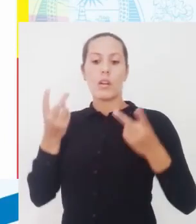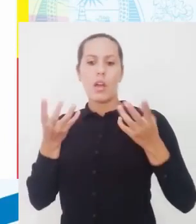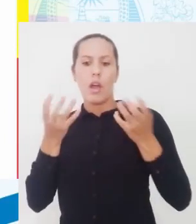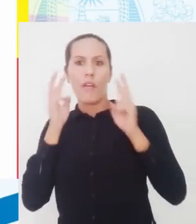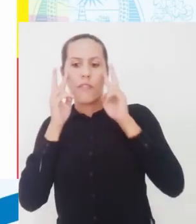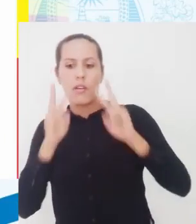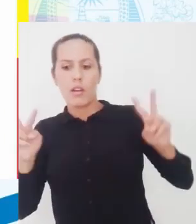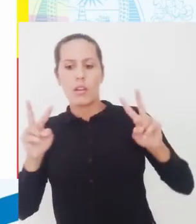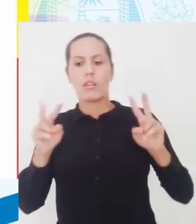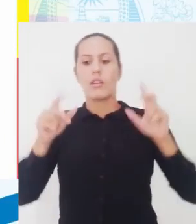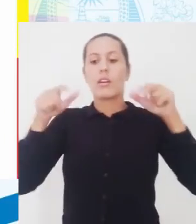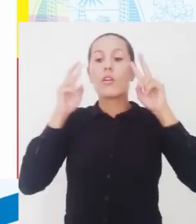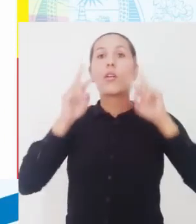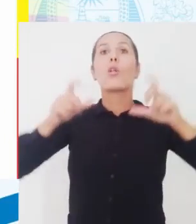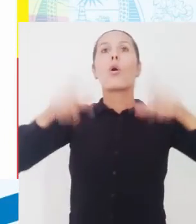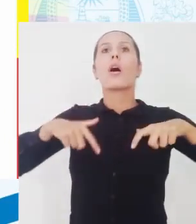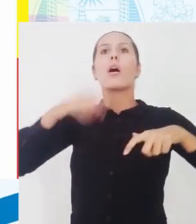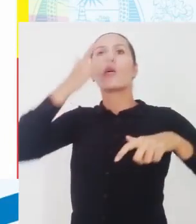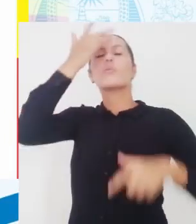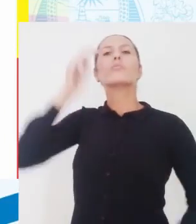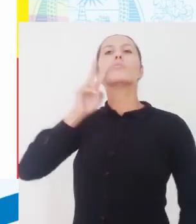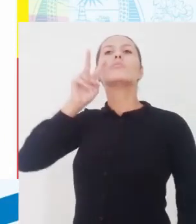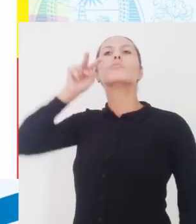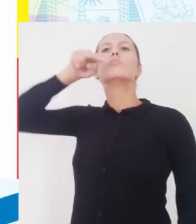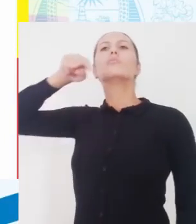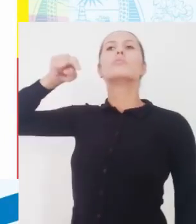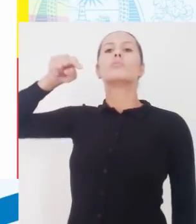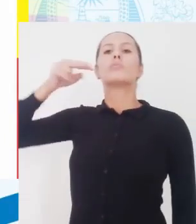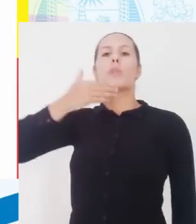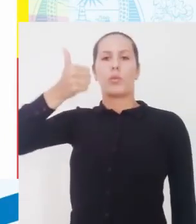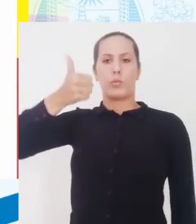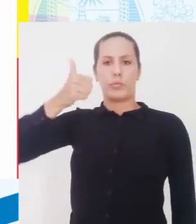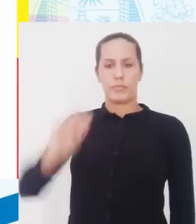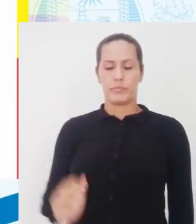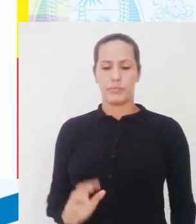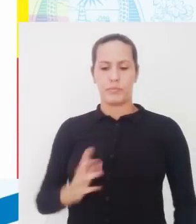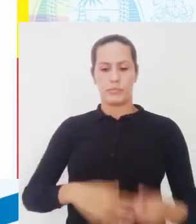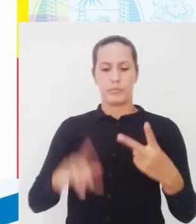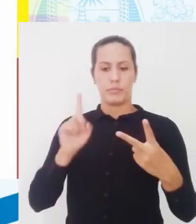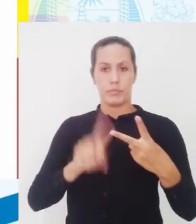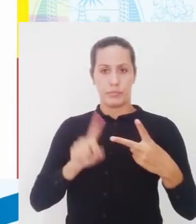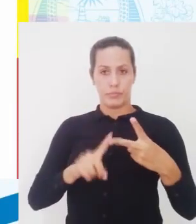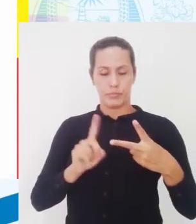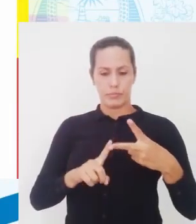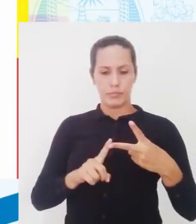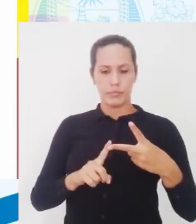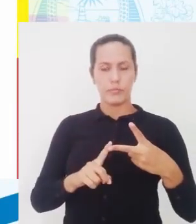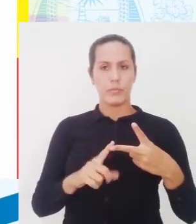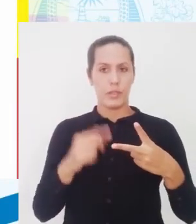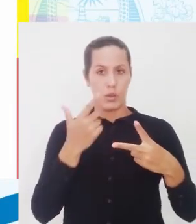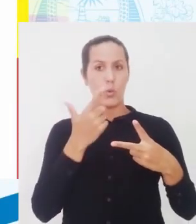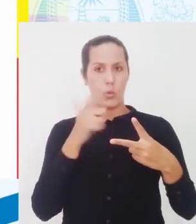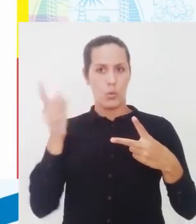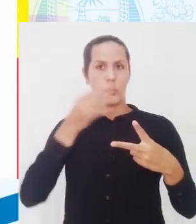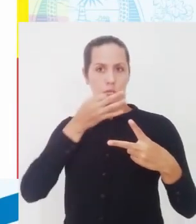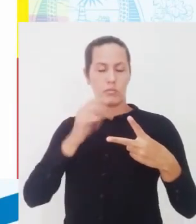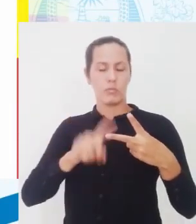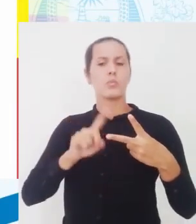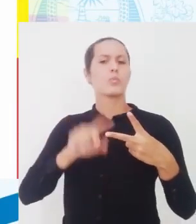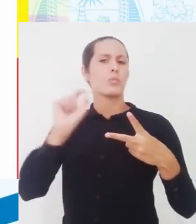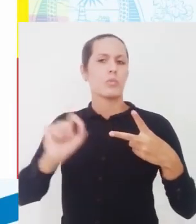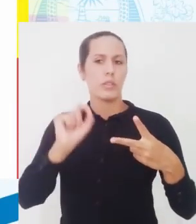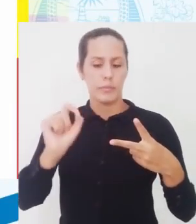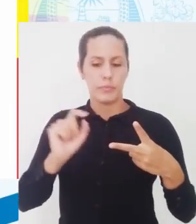Tem outra definição também inserida pelo dicionário que vocês estão vendo agora. Opinião própria, modo particular de